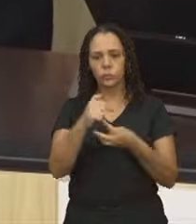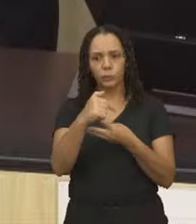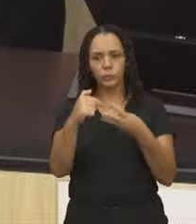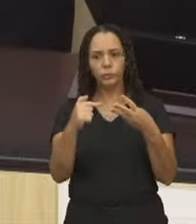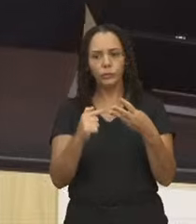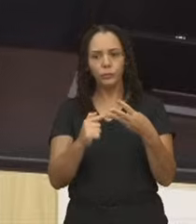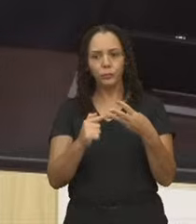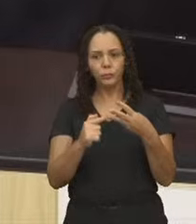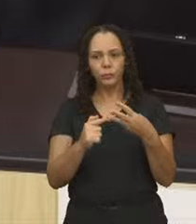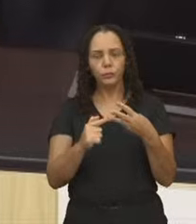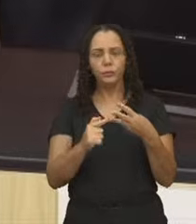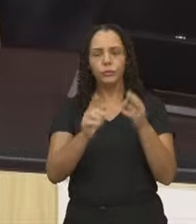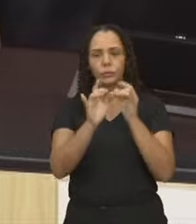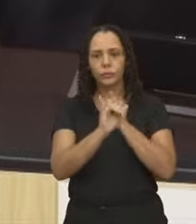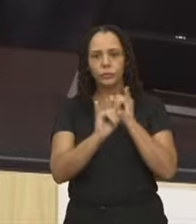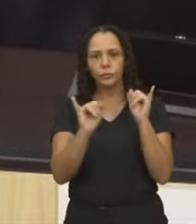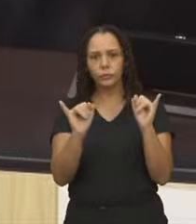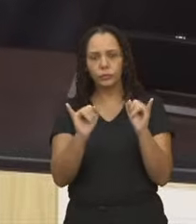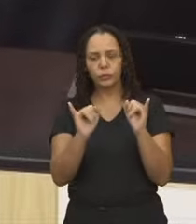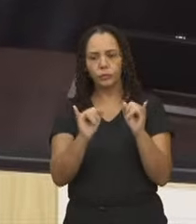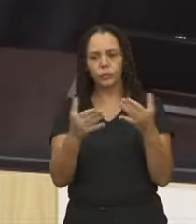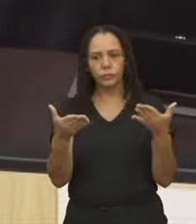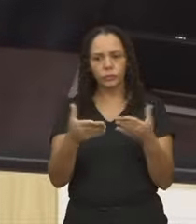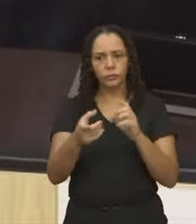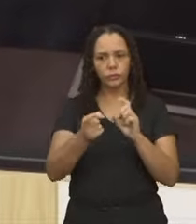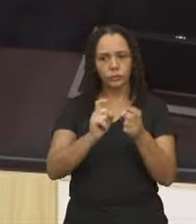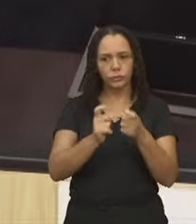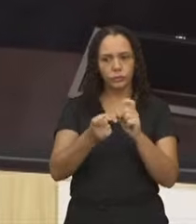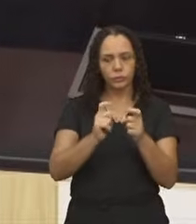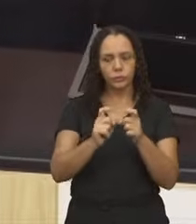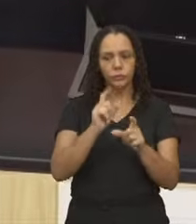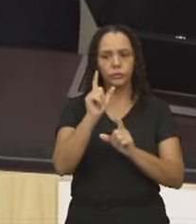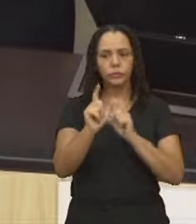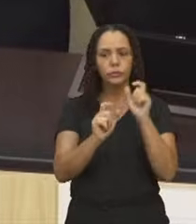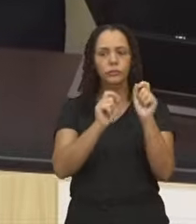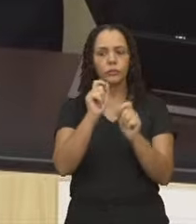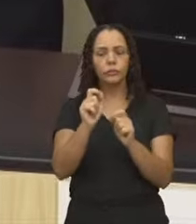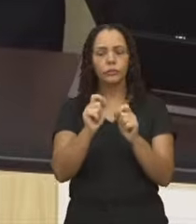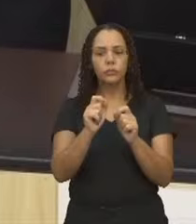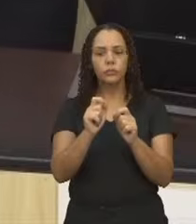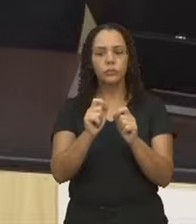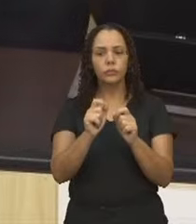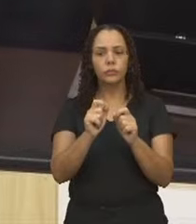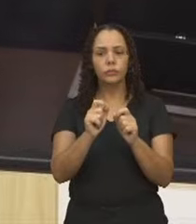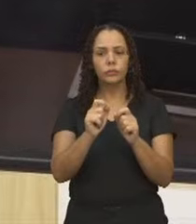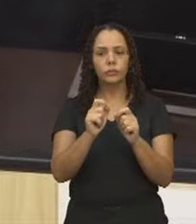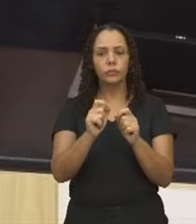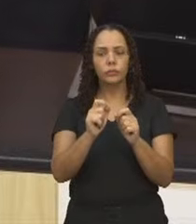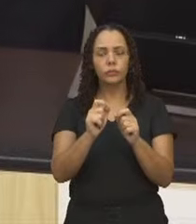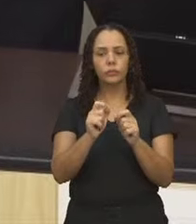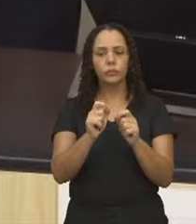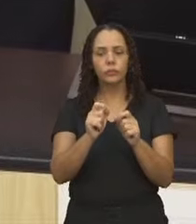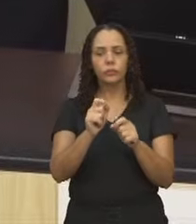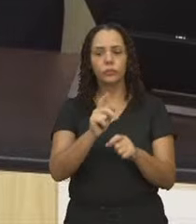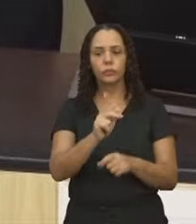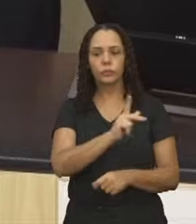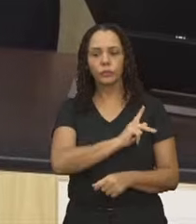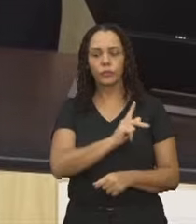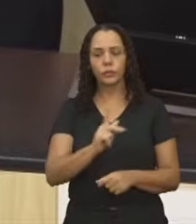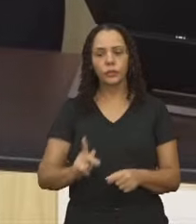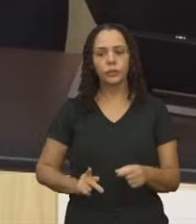comissão comuniquem ainda nessa sessão quem serão os ocupantes do cargo de presidente e